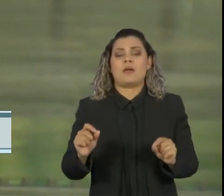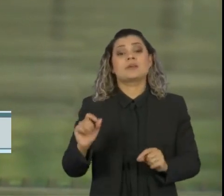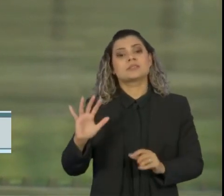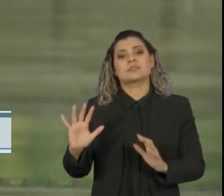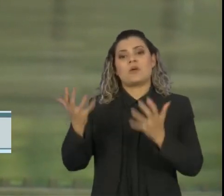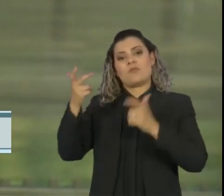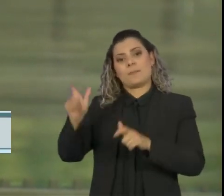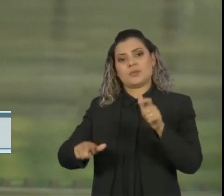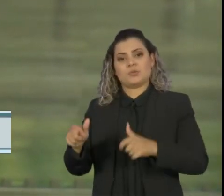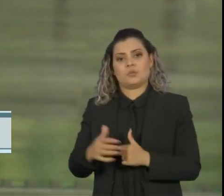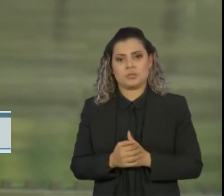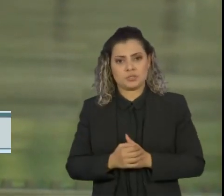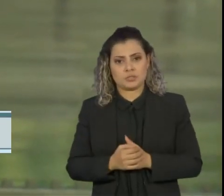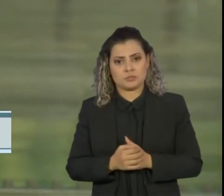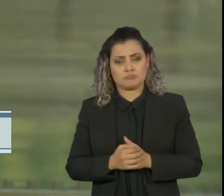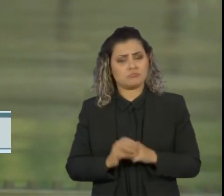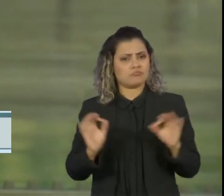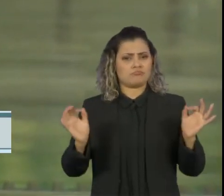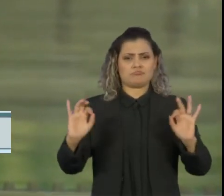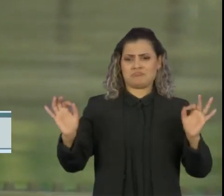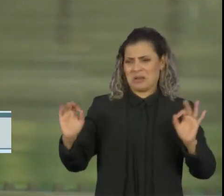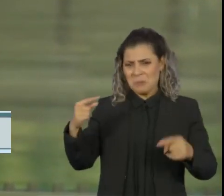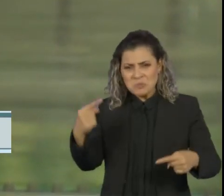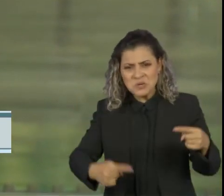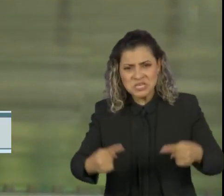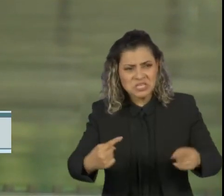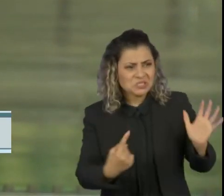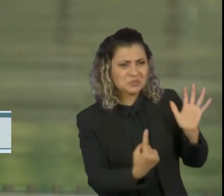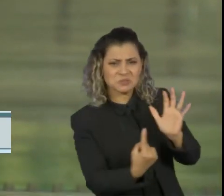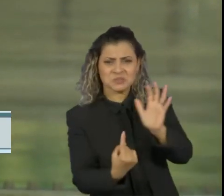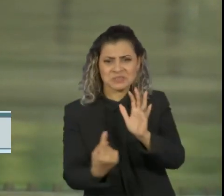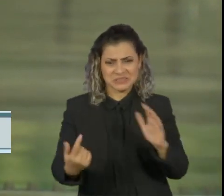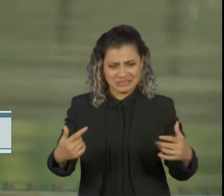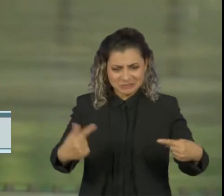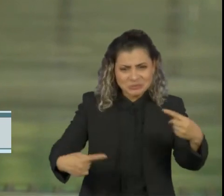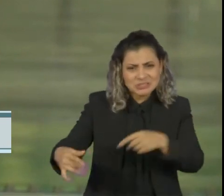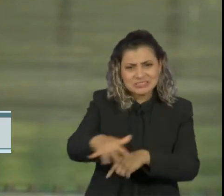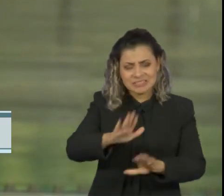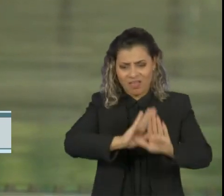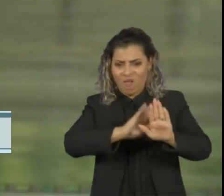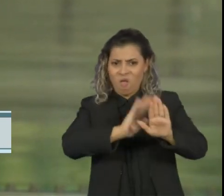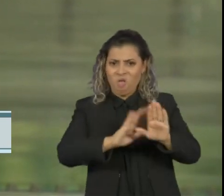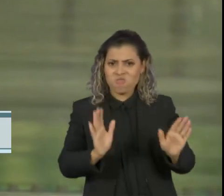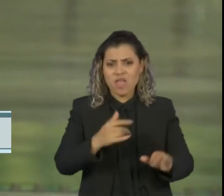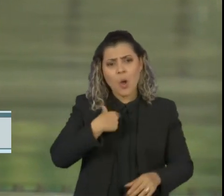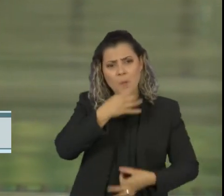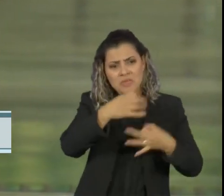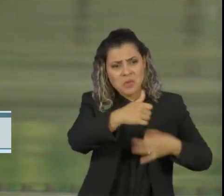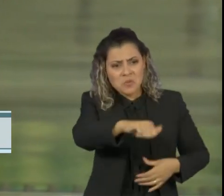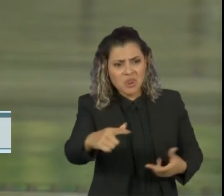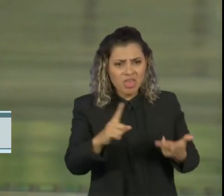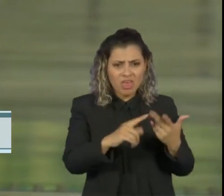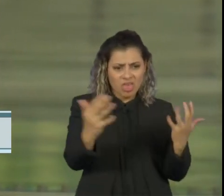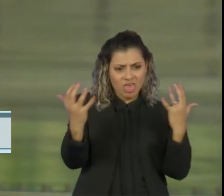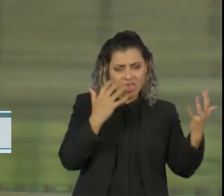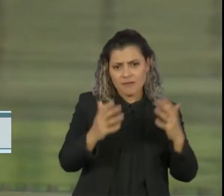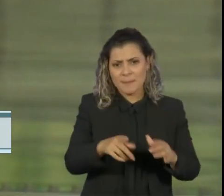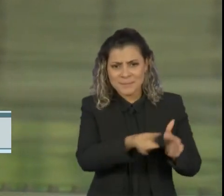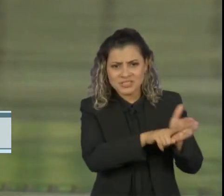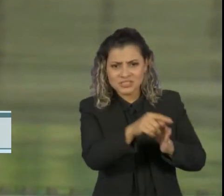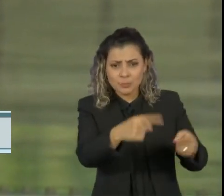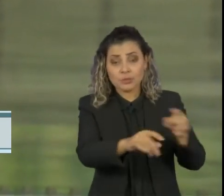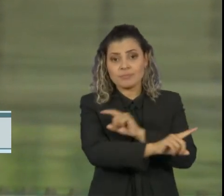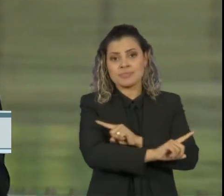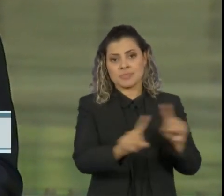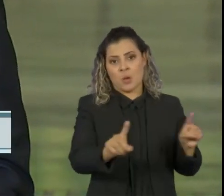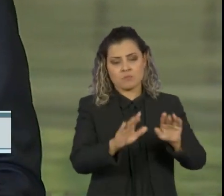salvar vidas. Não há nenhuma visão política, nem contexto político, nem análise política e nem pesquisa